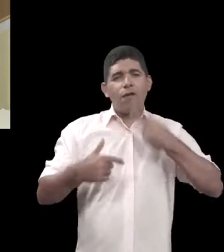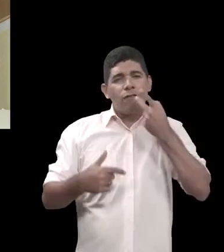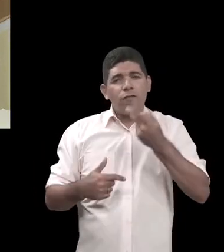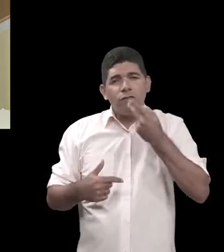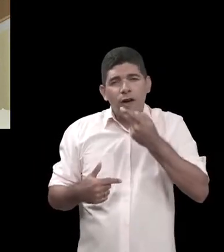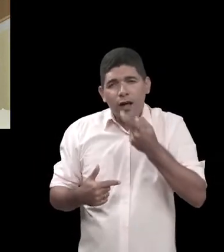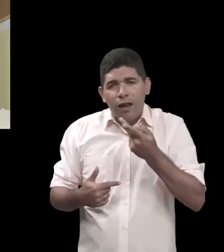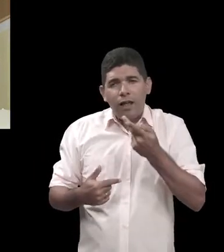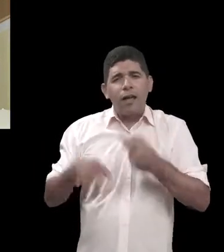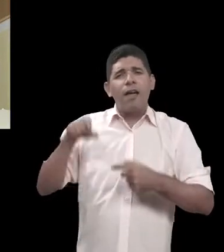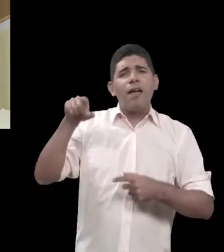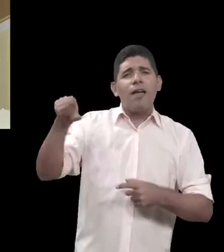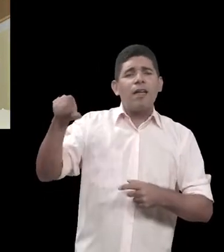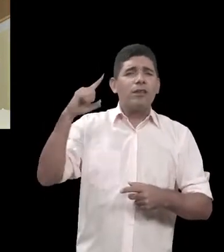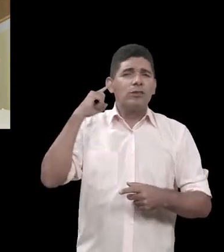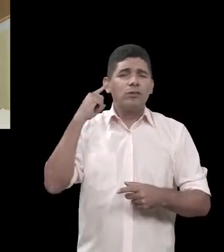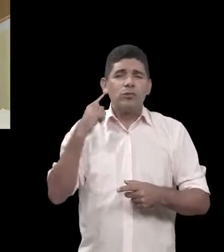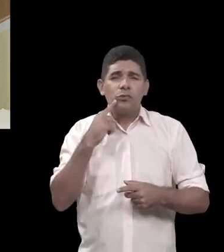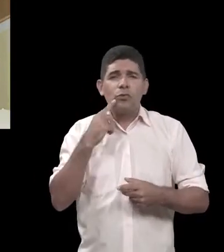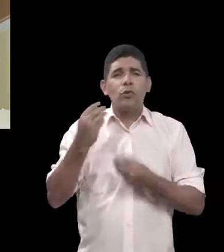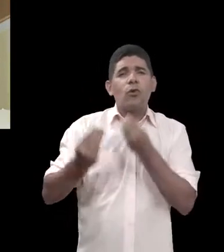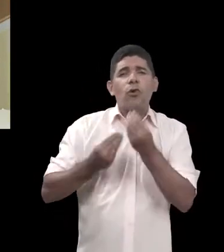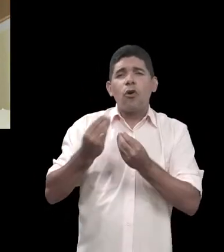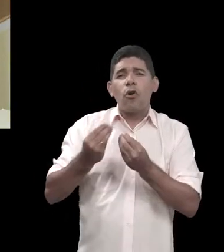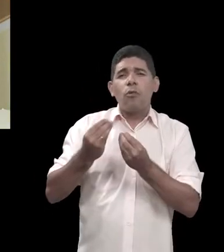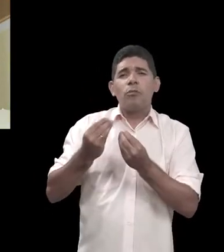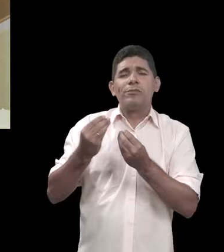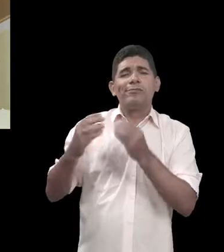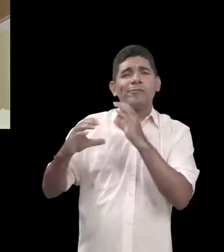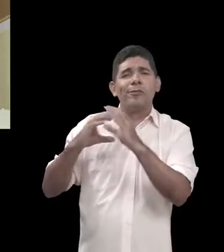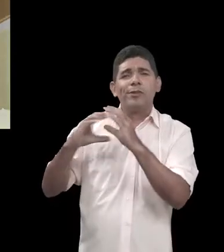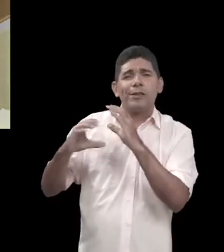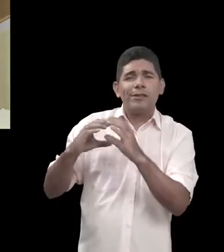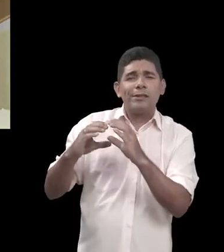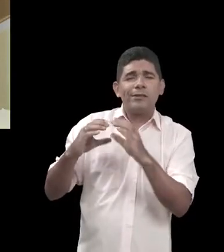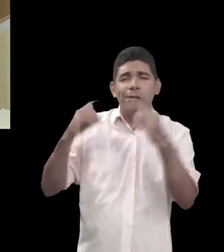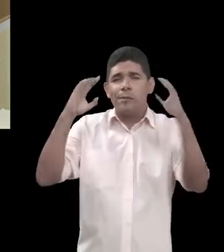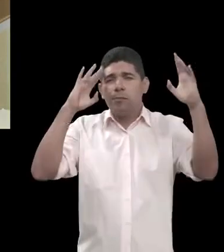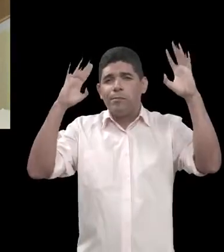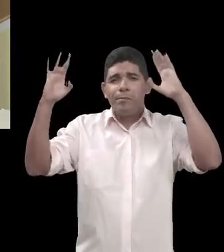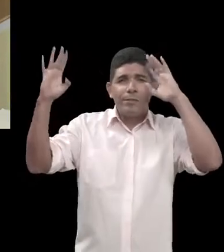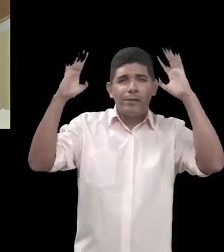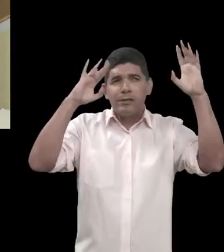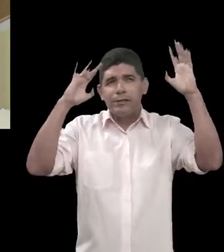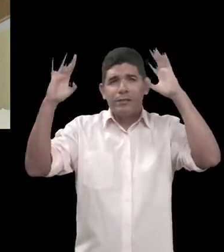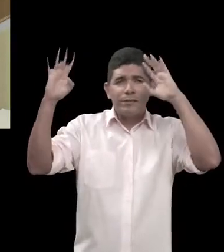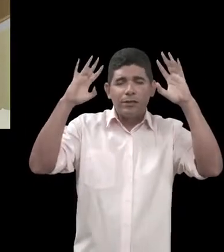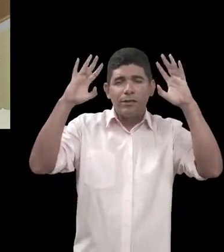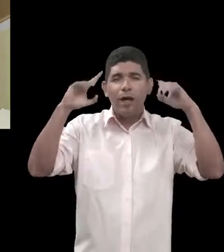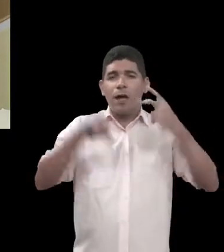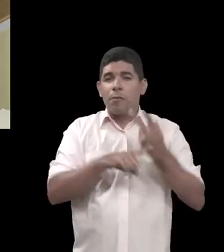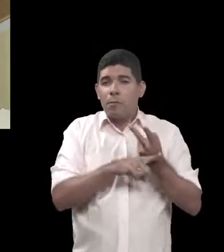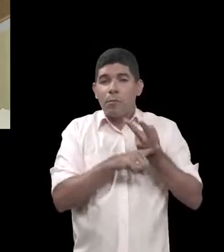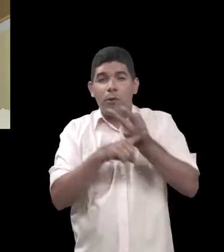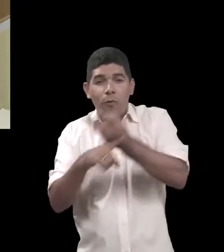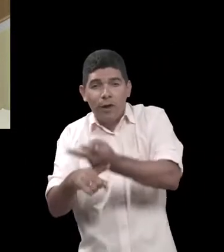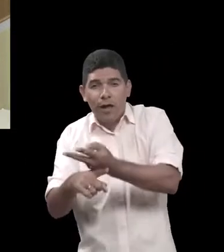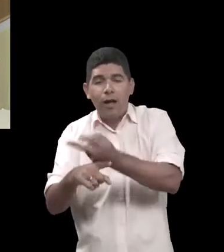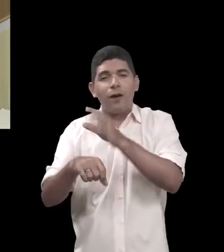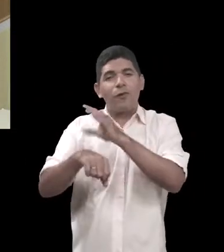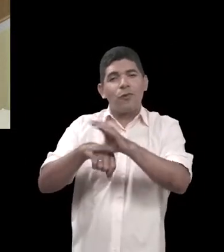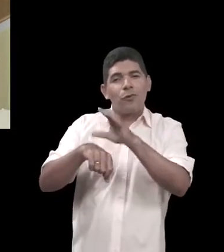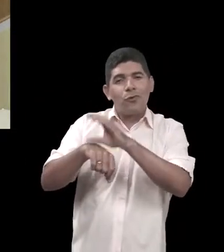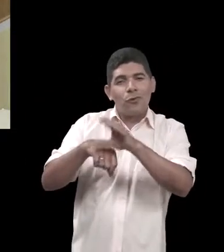escuto acusticamente, como é que vai ser isso com uma pessoa surda? Partindo disso daí, eu fui buscar um curso de Libras. Eu fiquei inquieto com